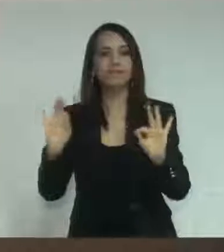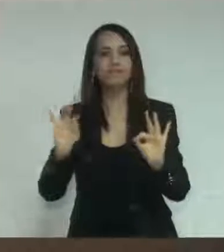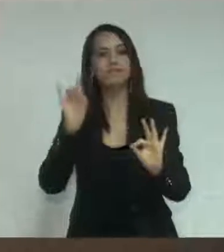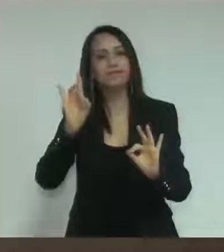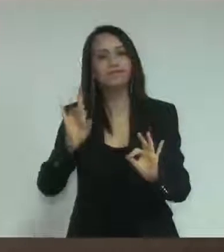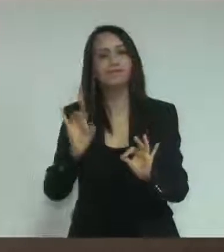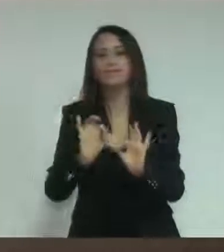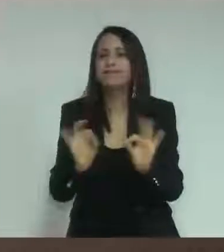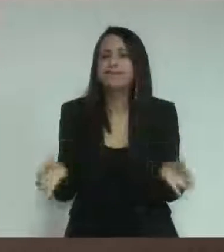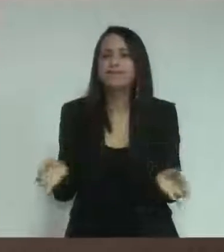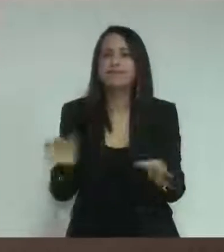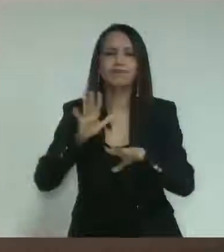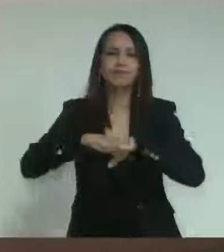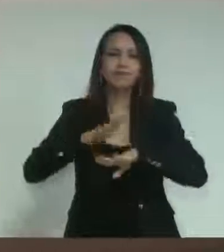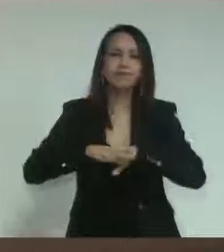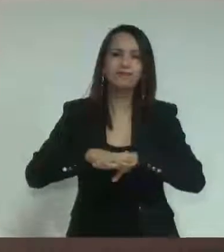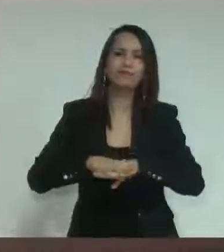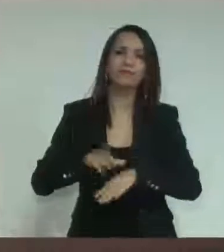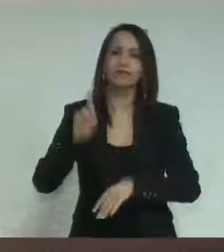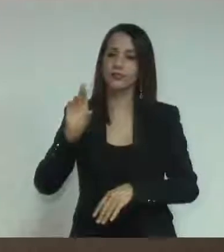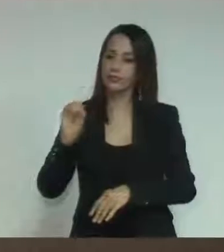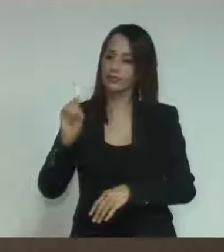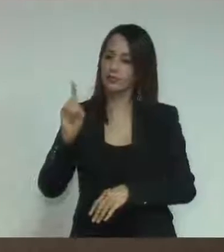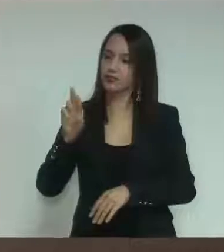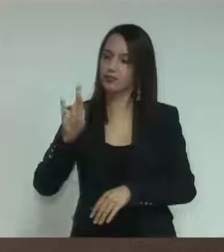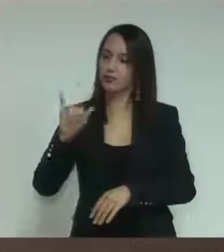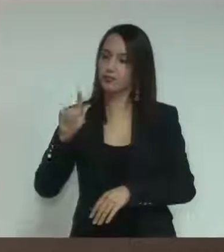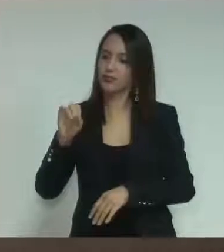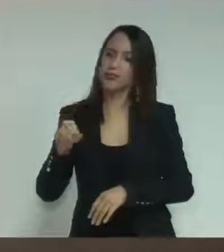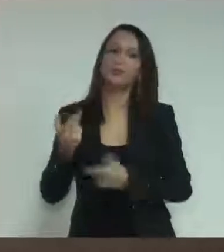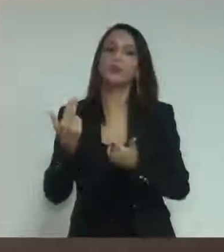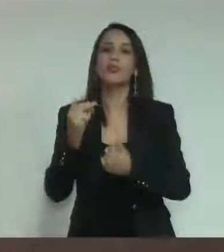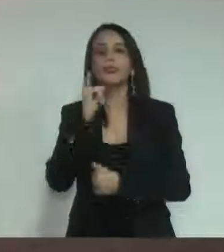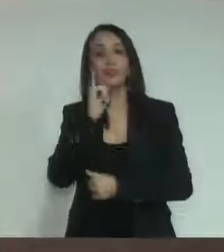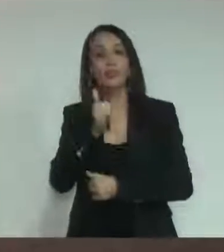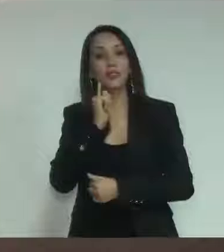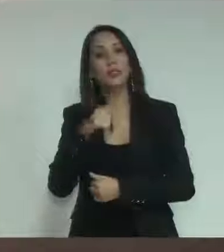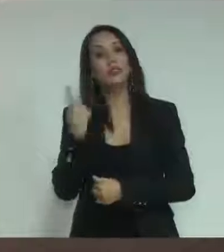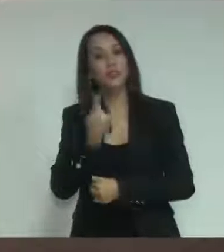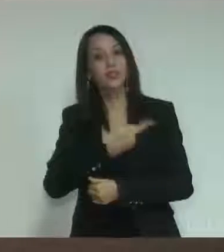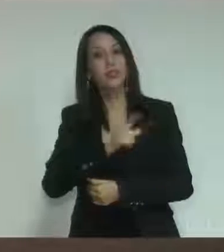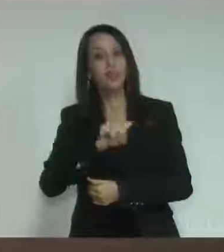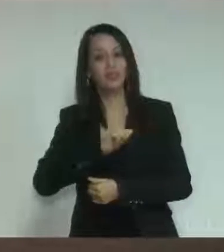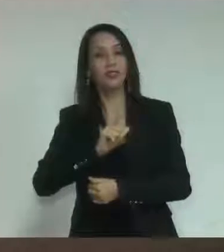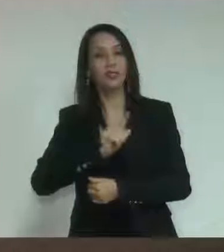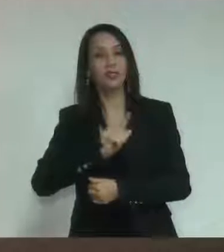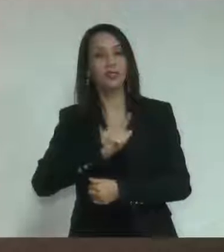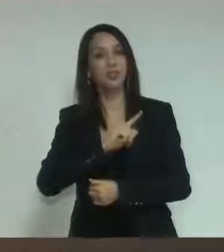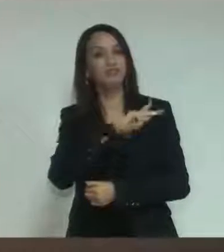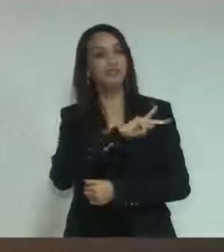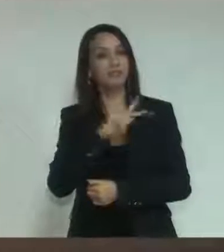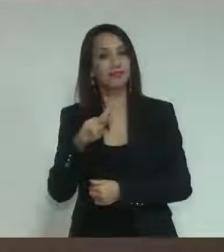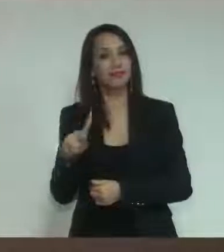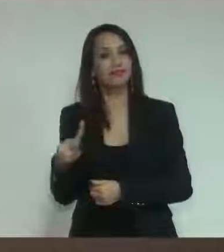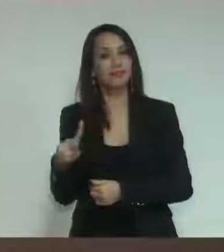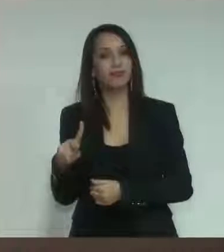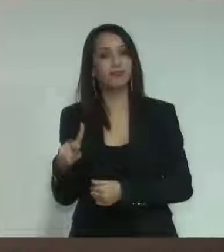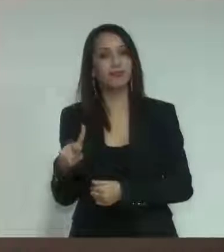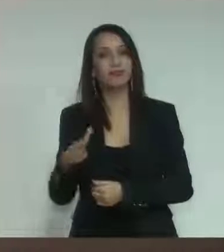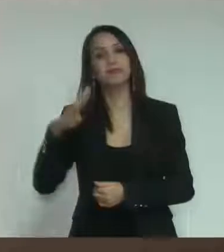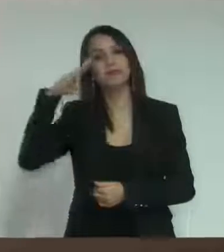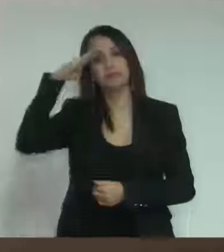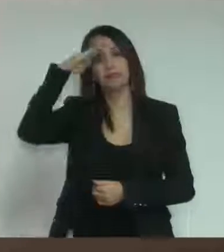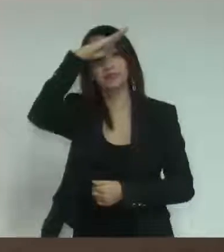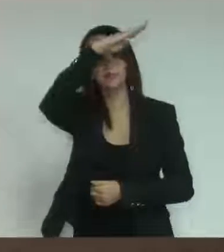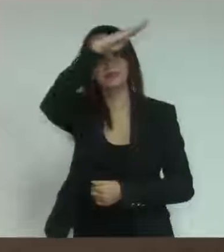matemática. Eu acredito, acho que o Rodrigo colocou essa informação também, não é? Nós tivemos ali o presidente eleito